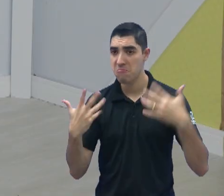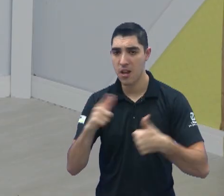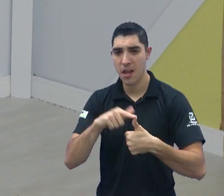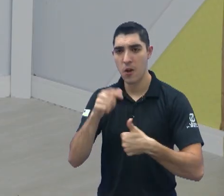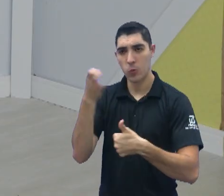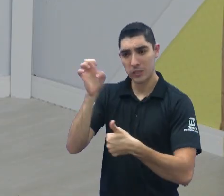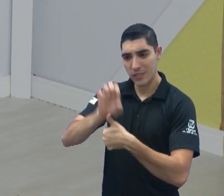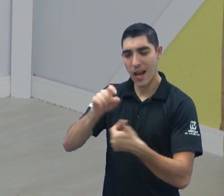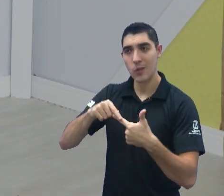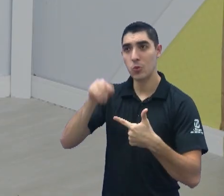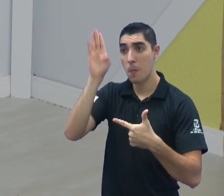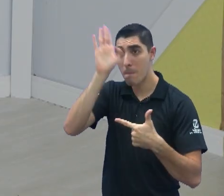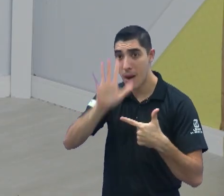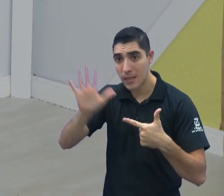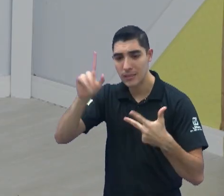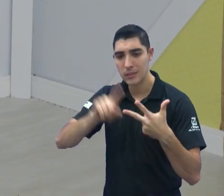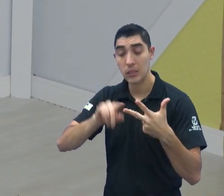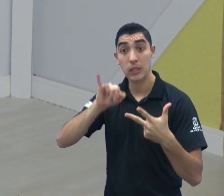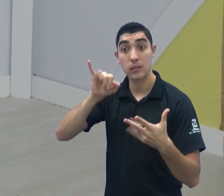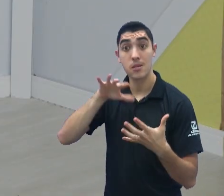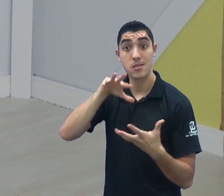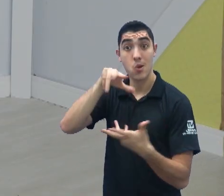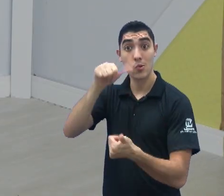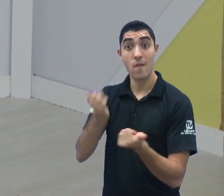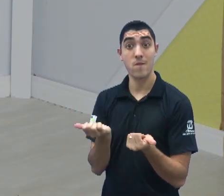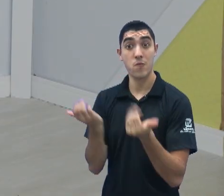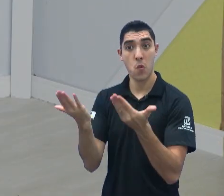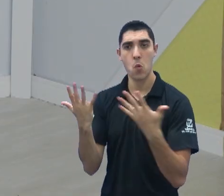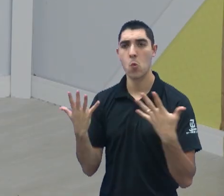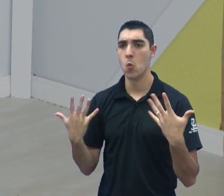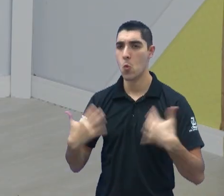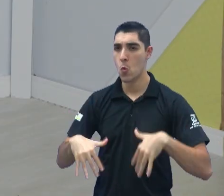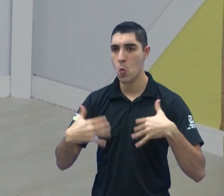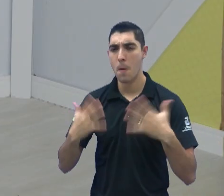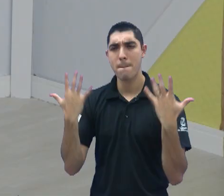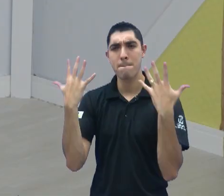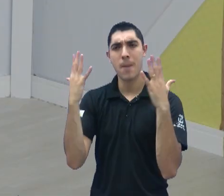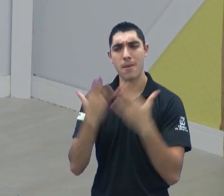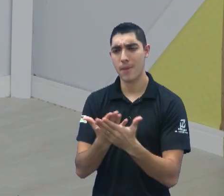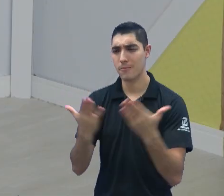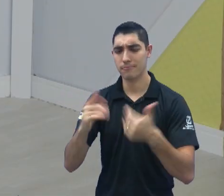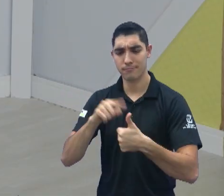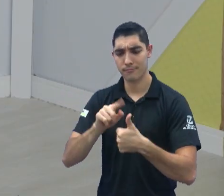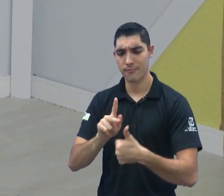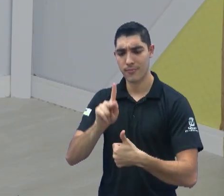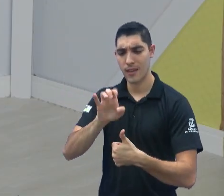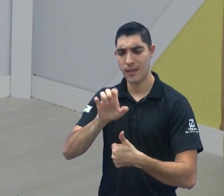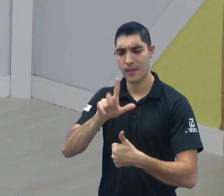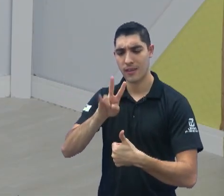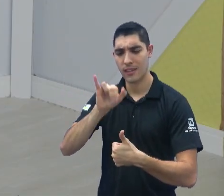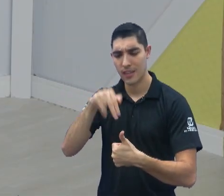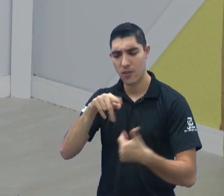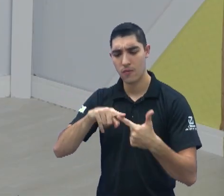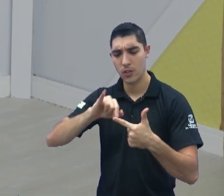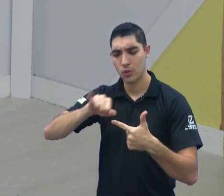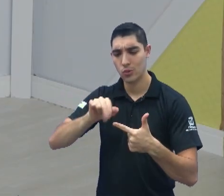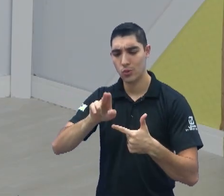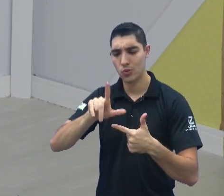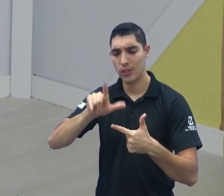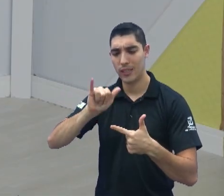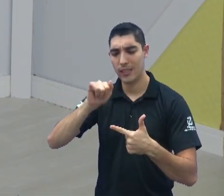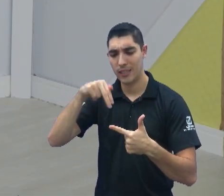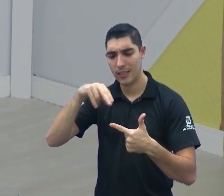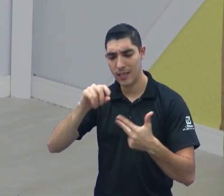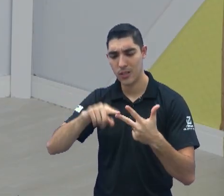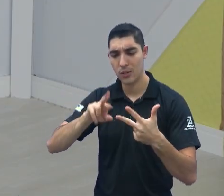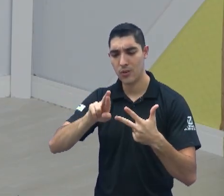nacional e também no internacional. Campanha fantástica, parabéns a todos os envolvidos, Kelvin Bacos, Juliano Souza, todos os atletas, René Quintas